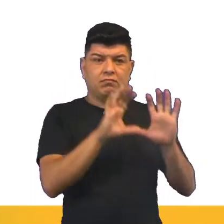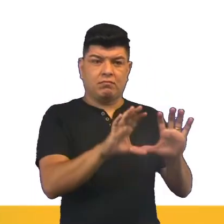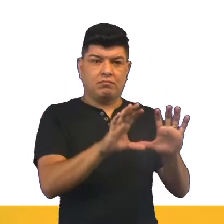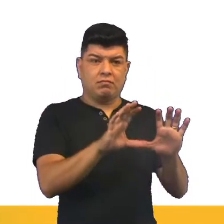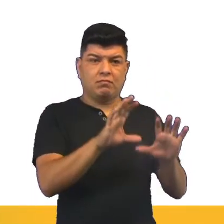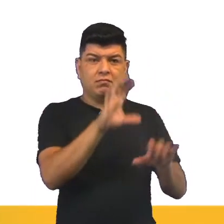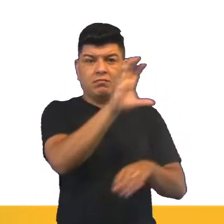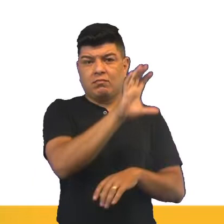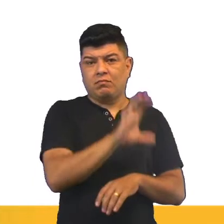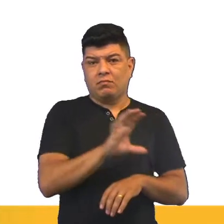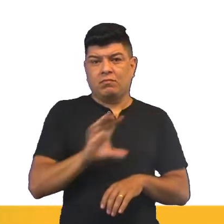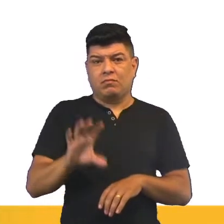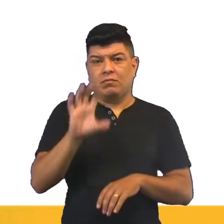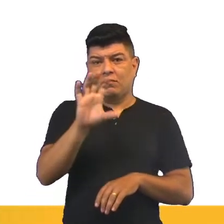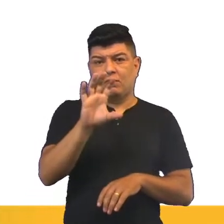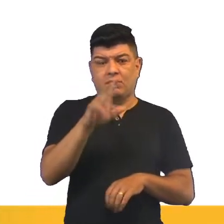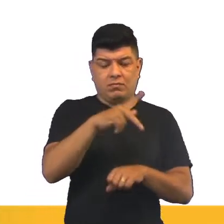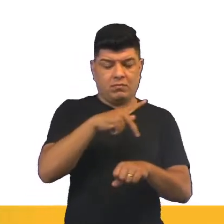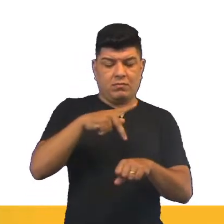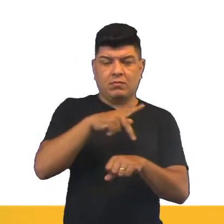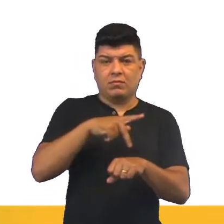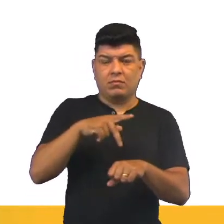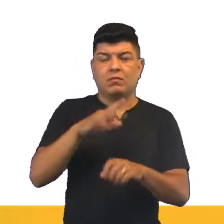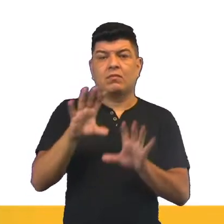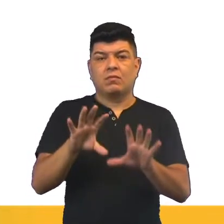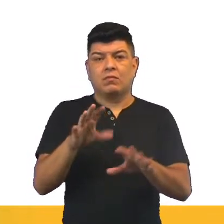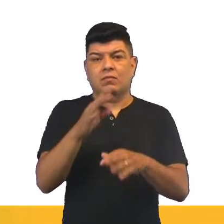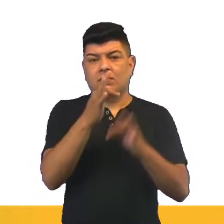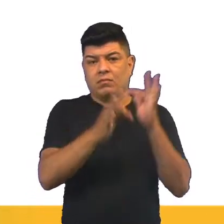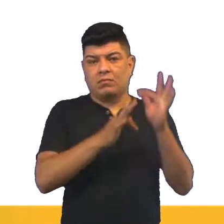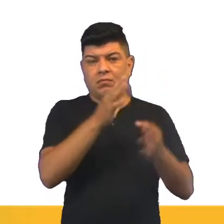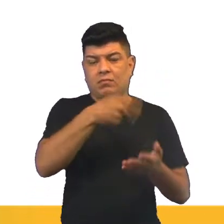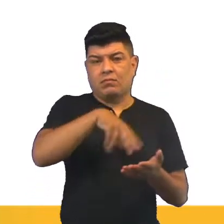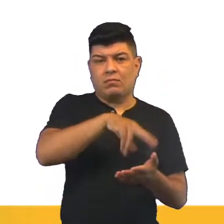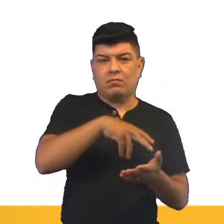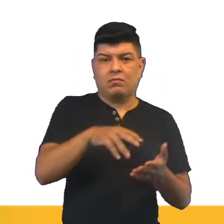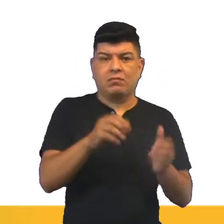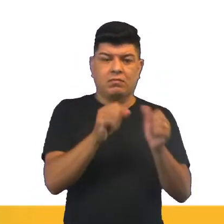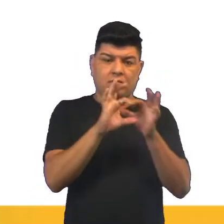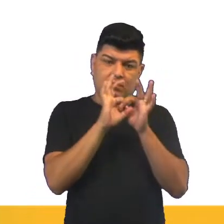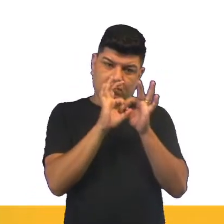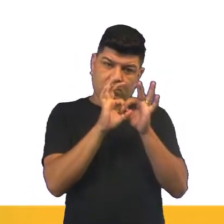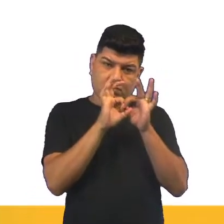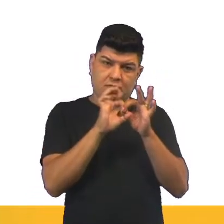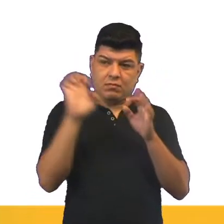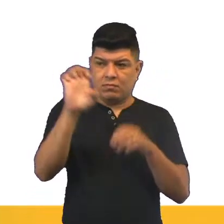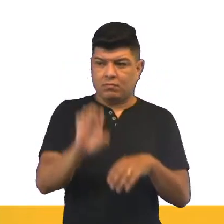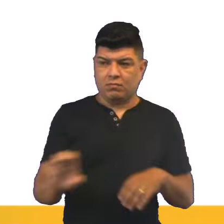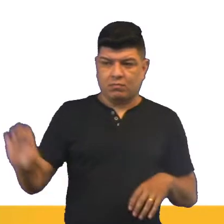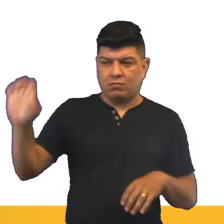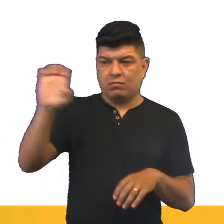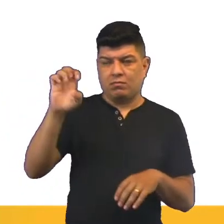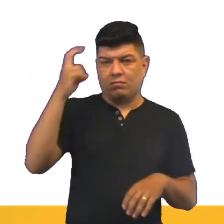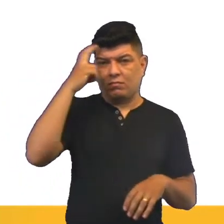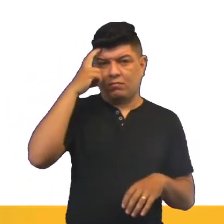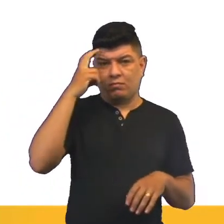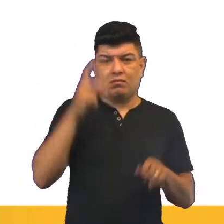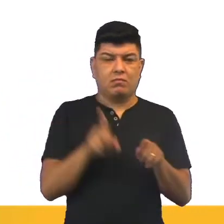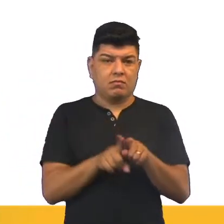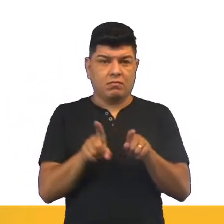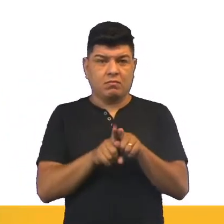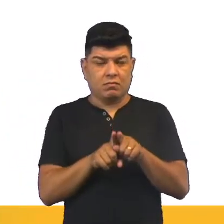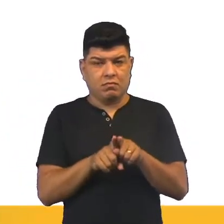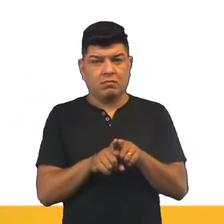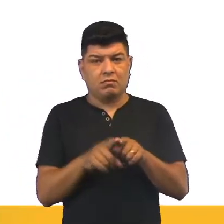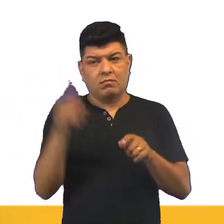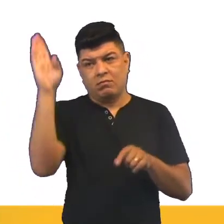determinadas regiões. No país, as danças folclóricas surgiram da fusão da culturas europeia, né? Porque nós sabemos que